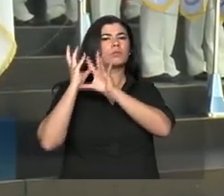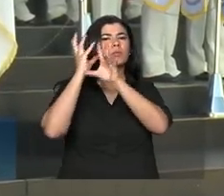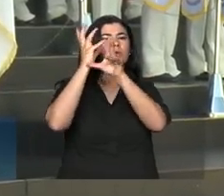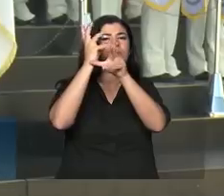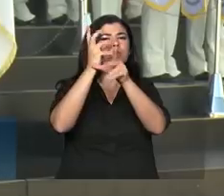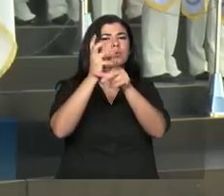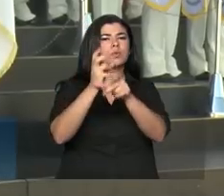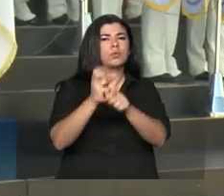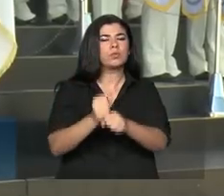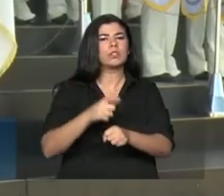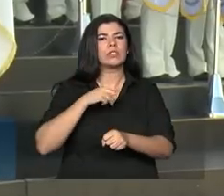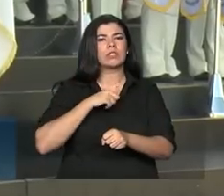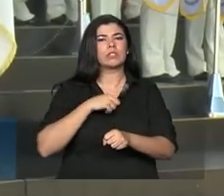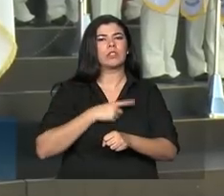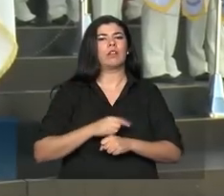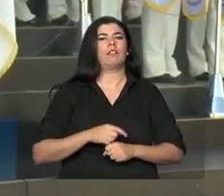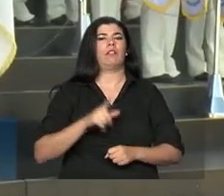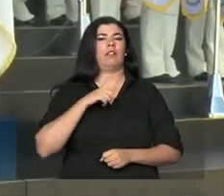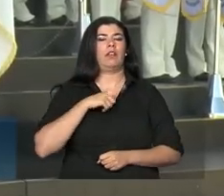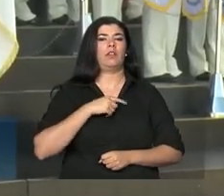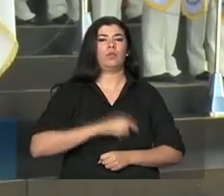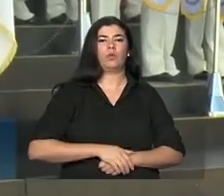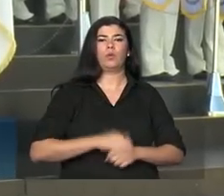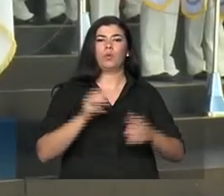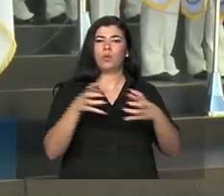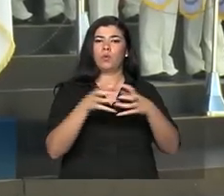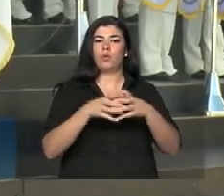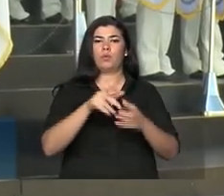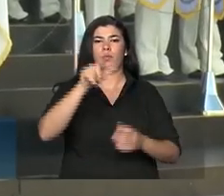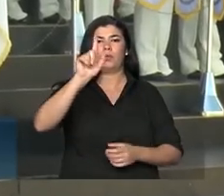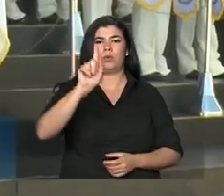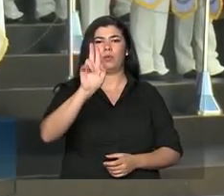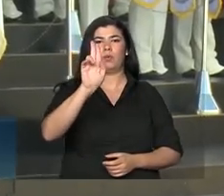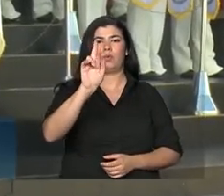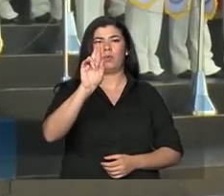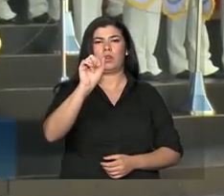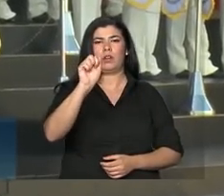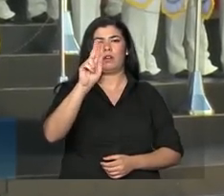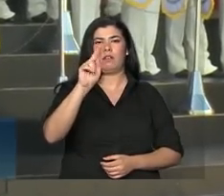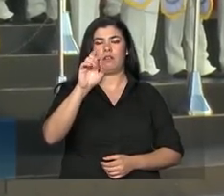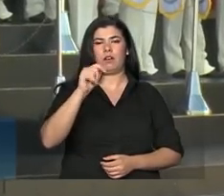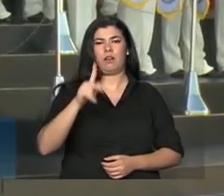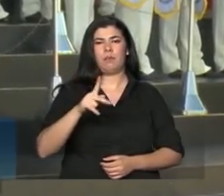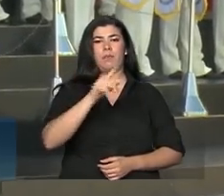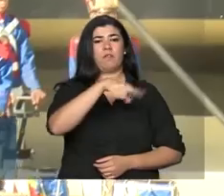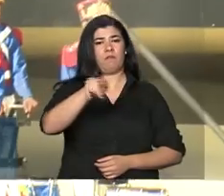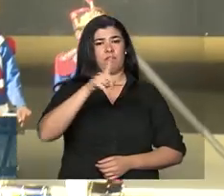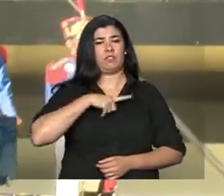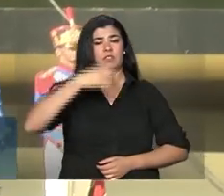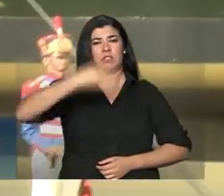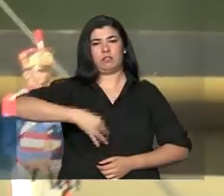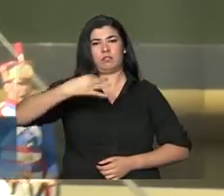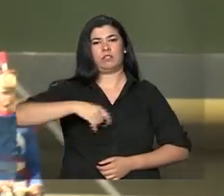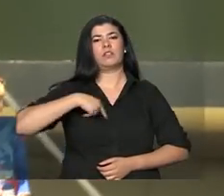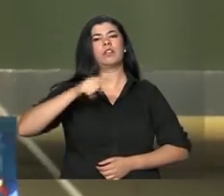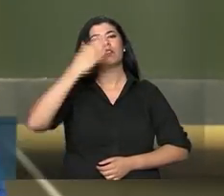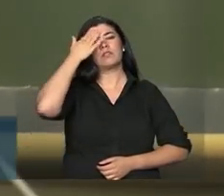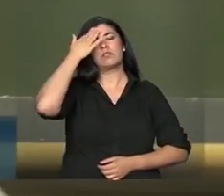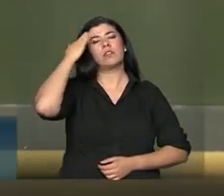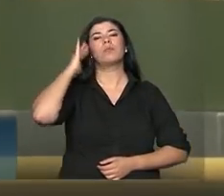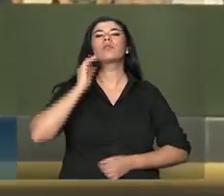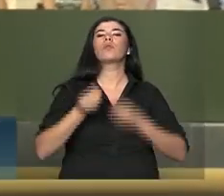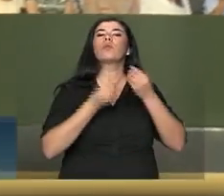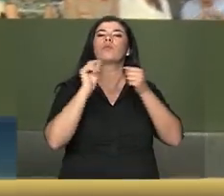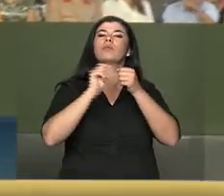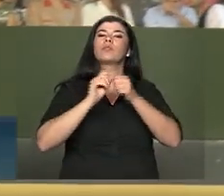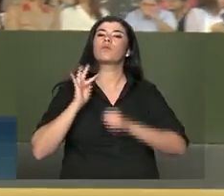dos Montes Guararapes. E que, estou certa, as senhoras e os senhores saberão